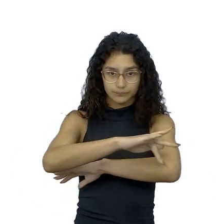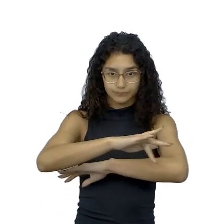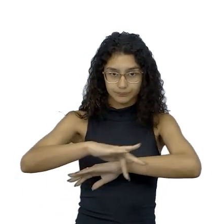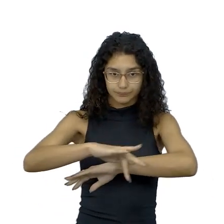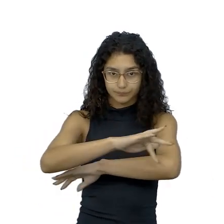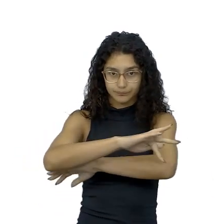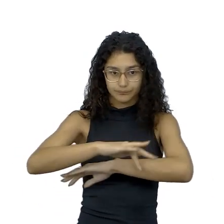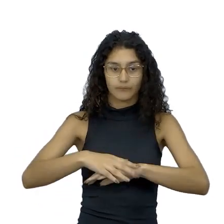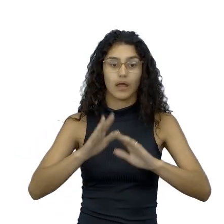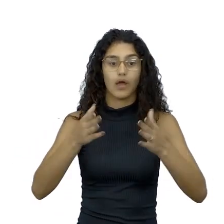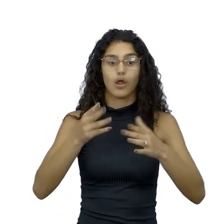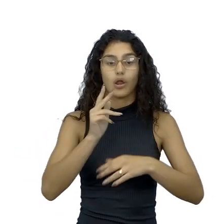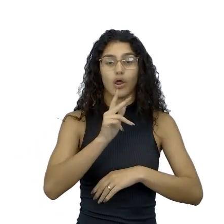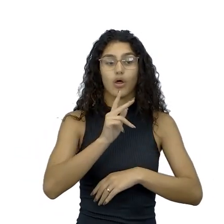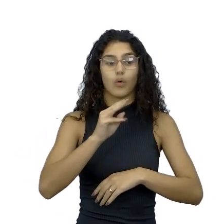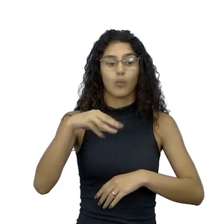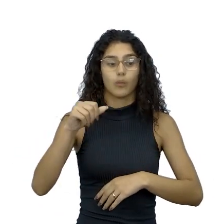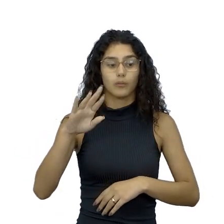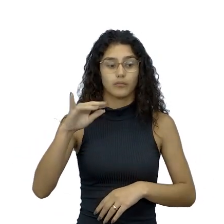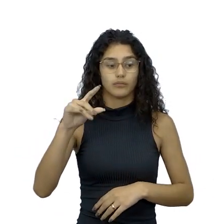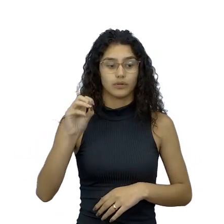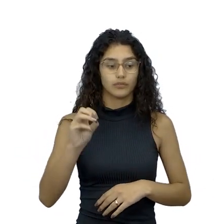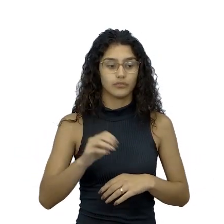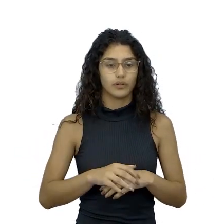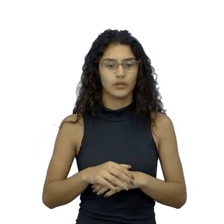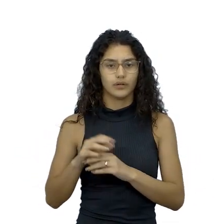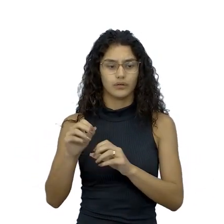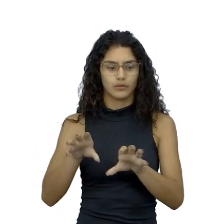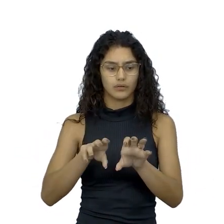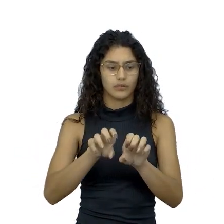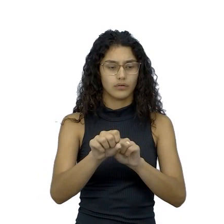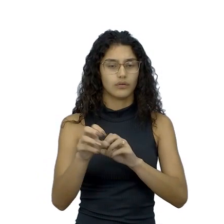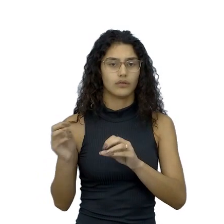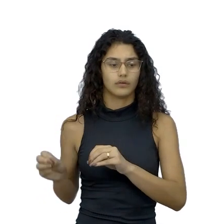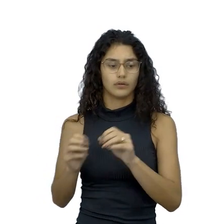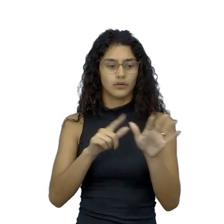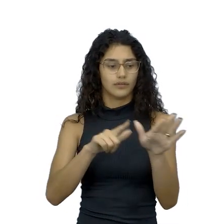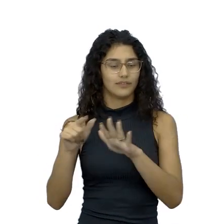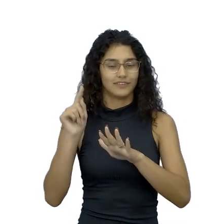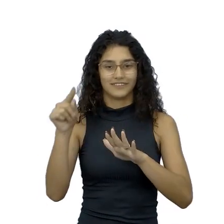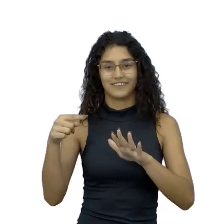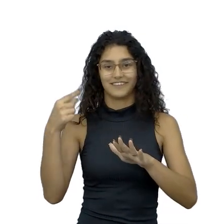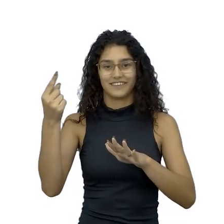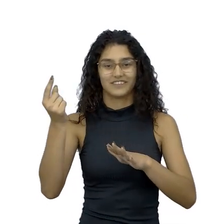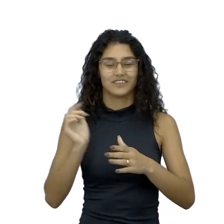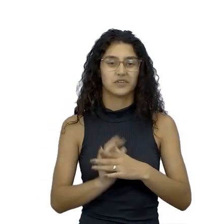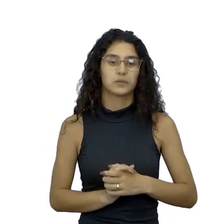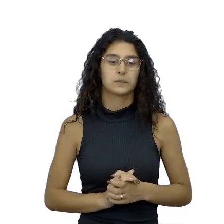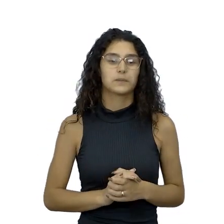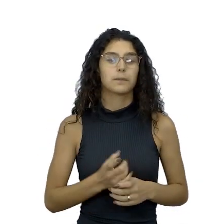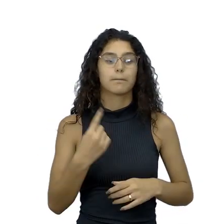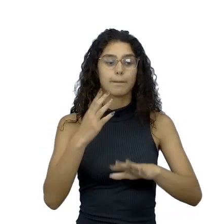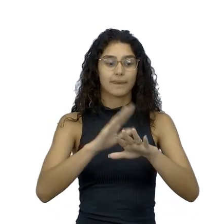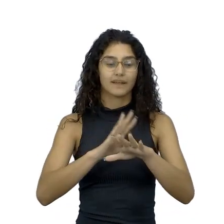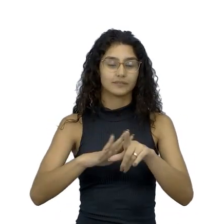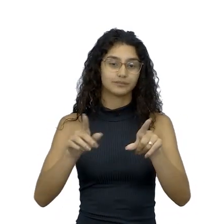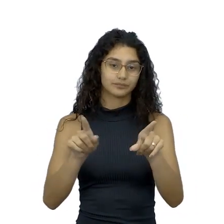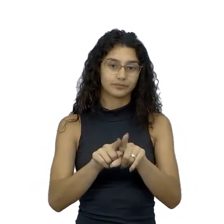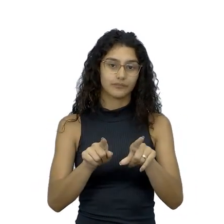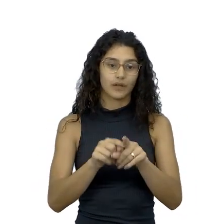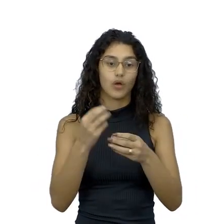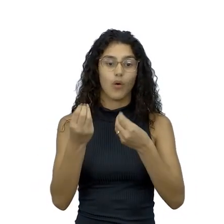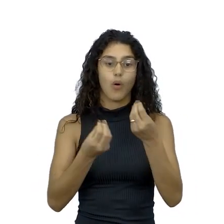o Márcio, formador de física, vai trazer para a gente na semana que vem. Vamos trabalhar também, assim